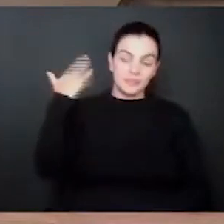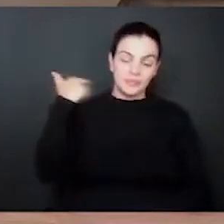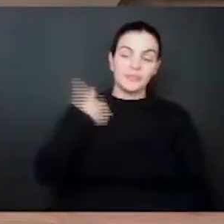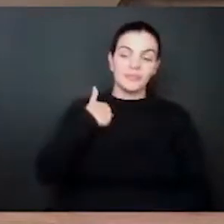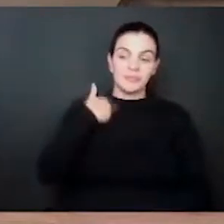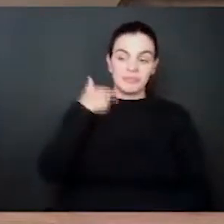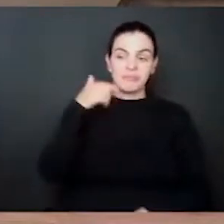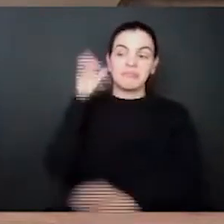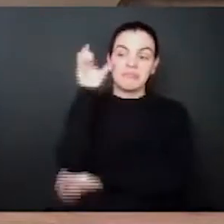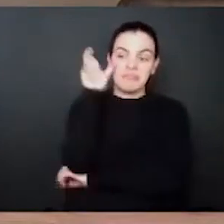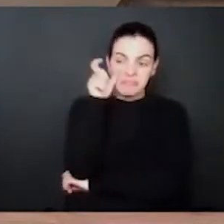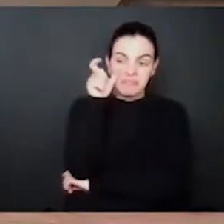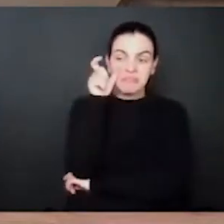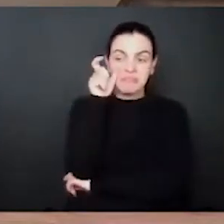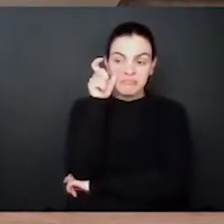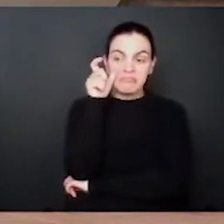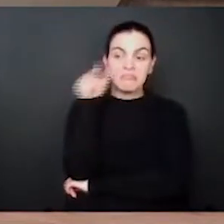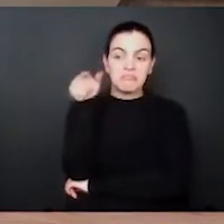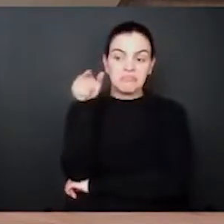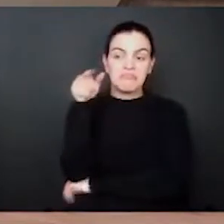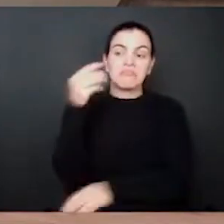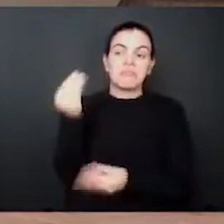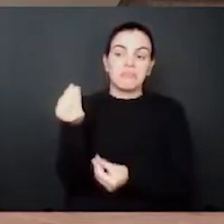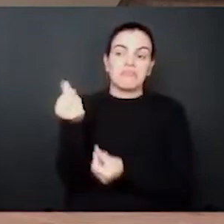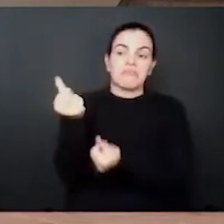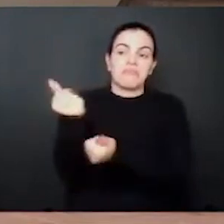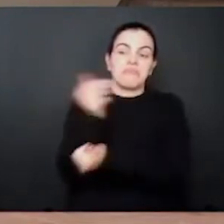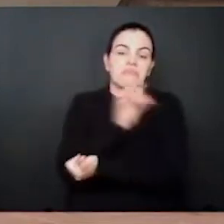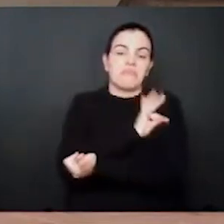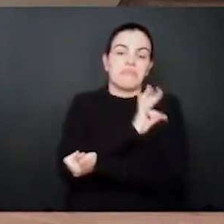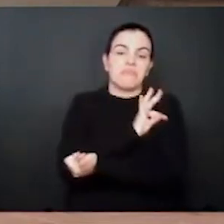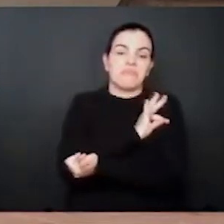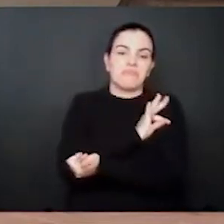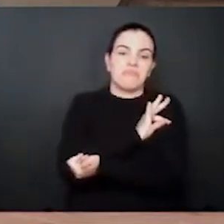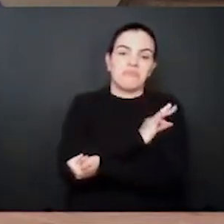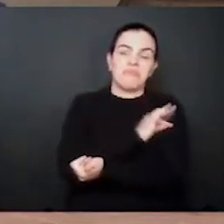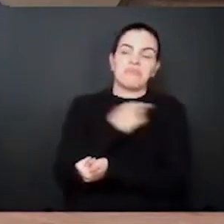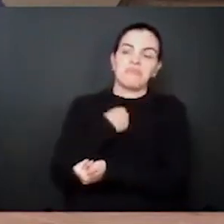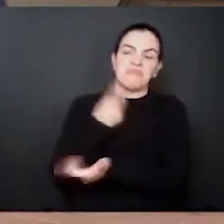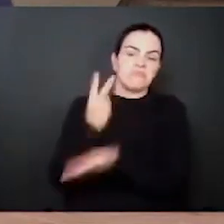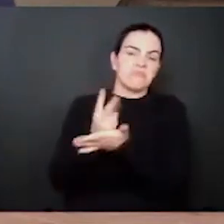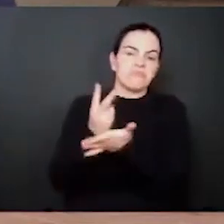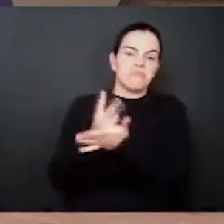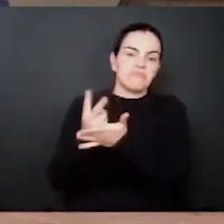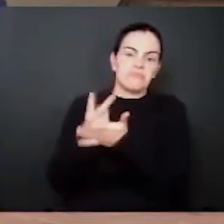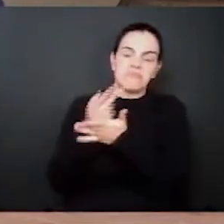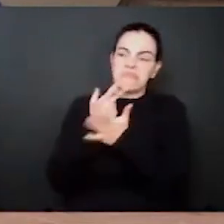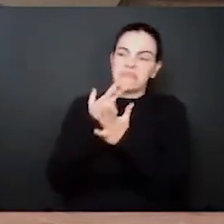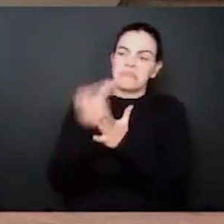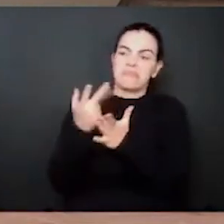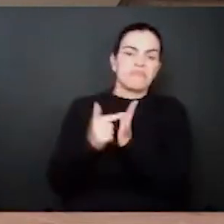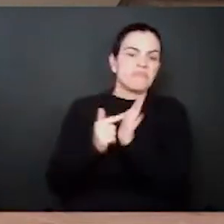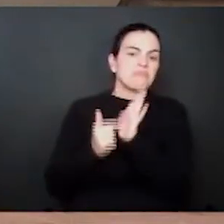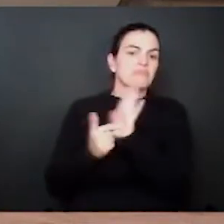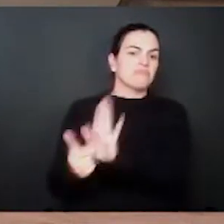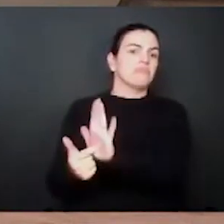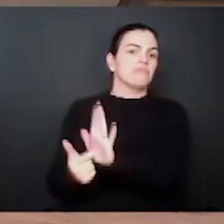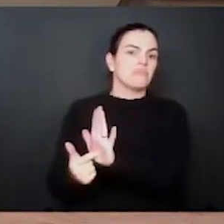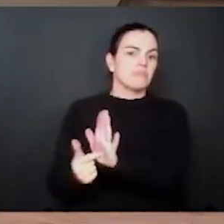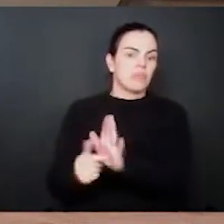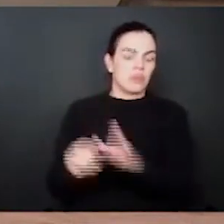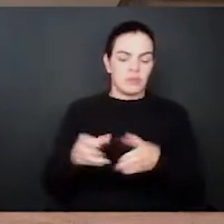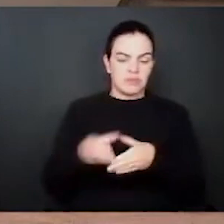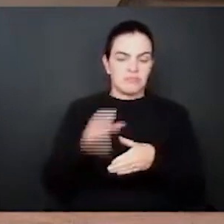sua qualidade técnica que traz a esta casa, e nunca escondi isso. Falei a Vossa Excelência, inclusive na CCJ, o qual